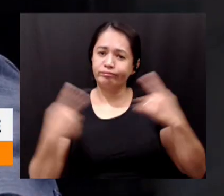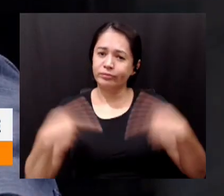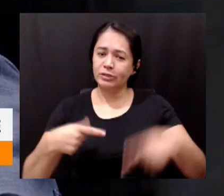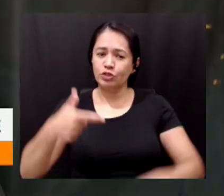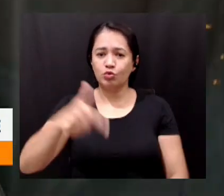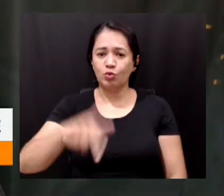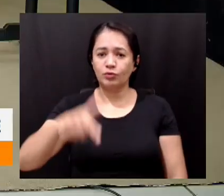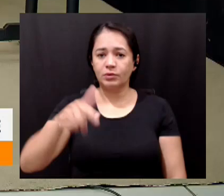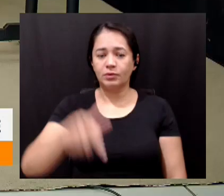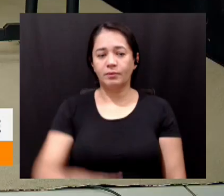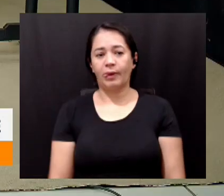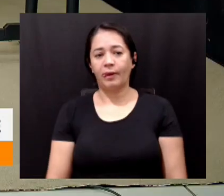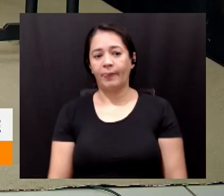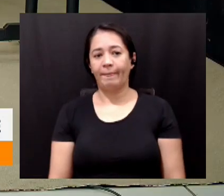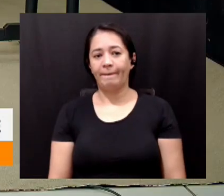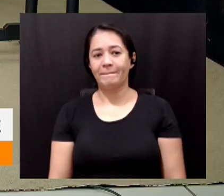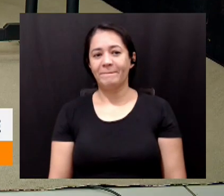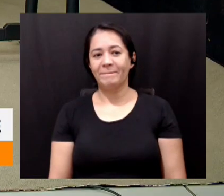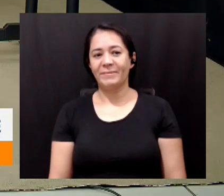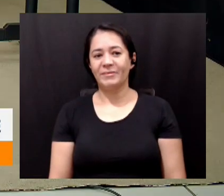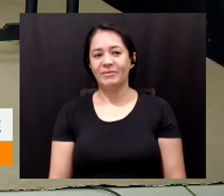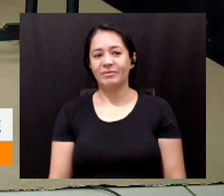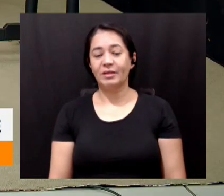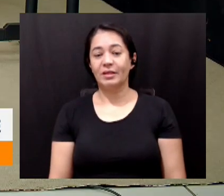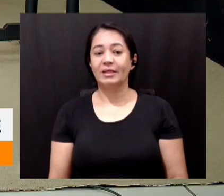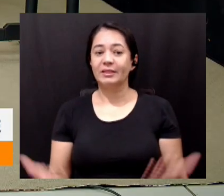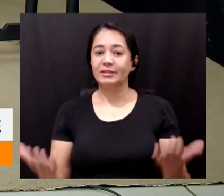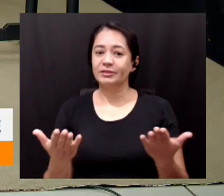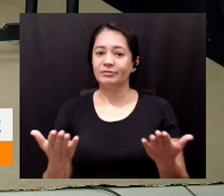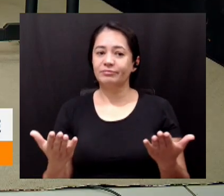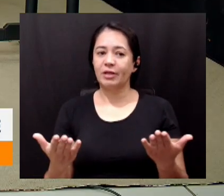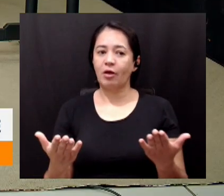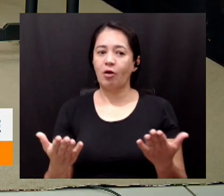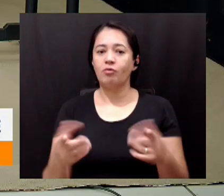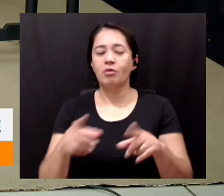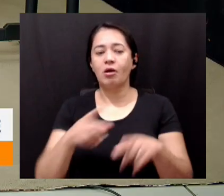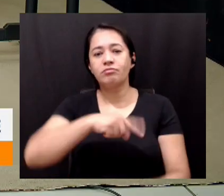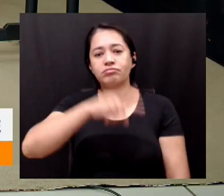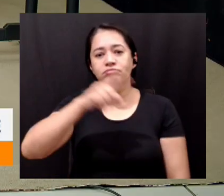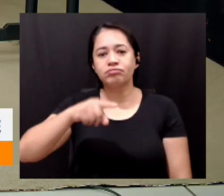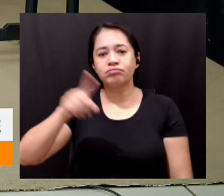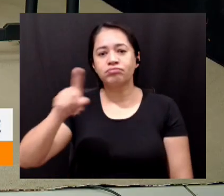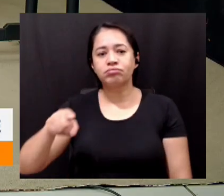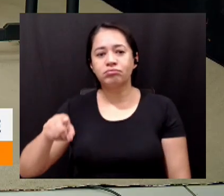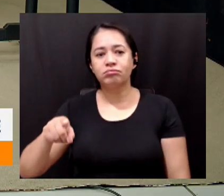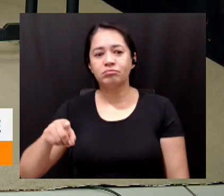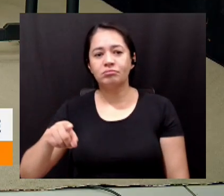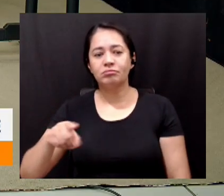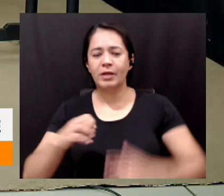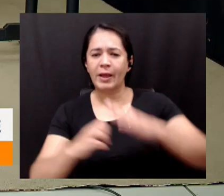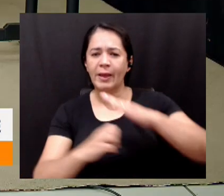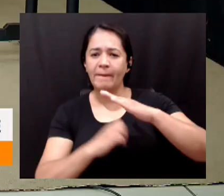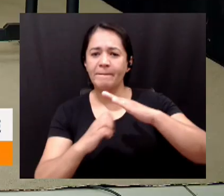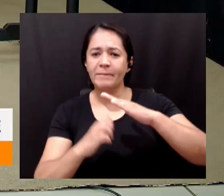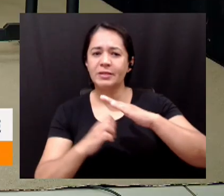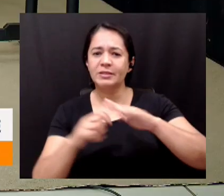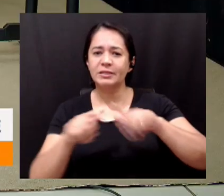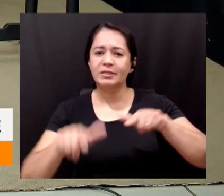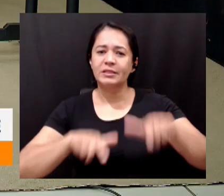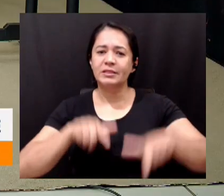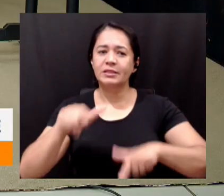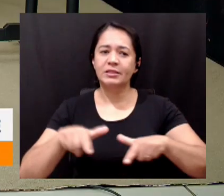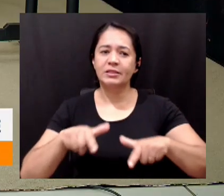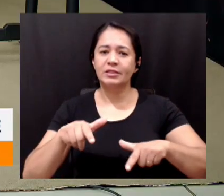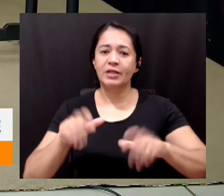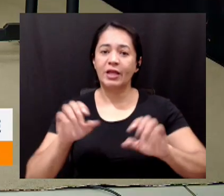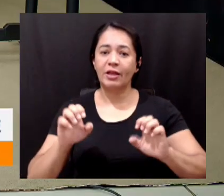oi, em termos probabilísticos também, né, as casas que trabalham com eventos esportivos, elas